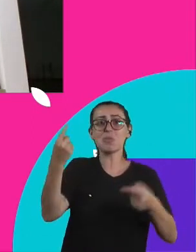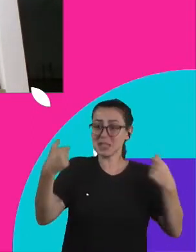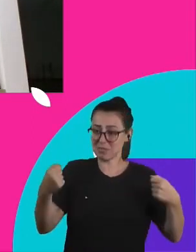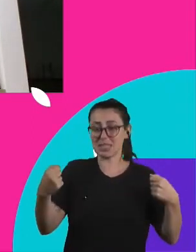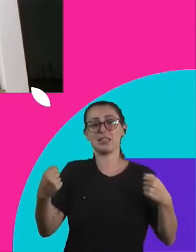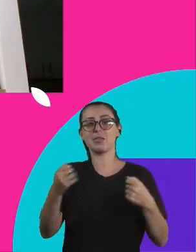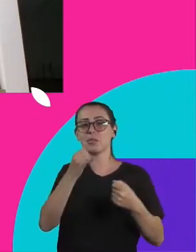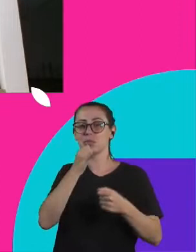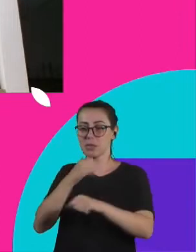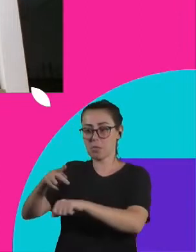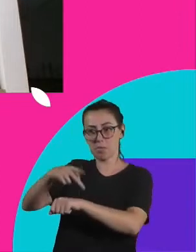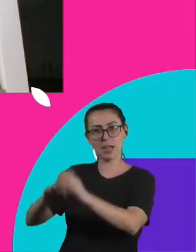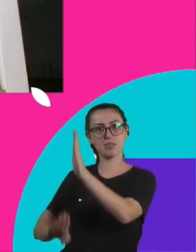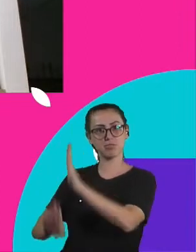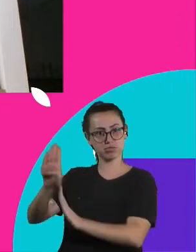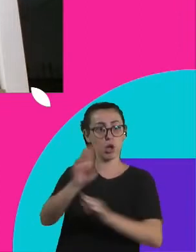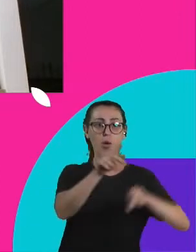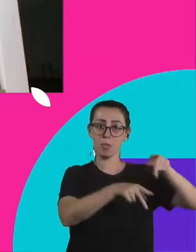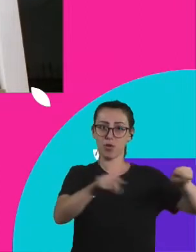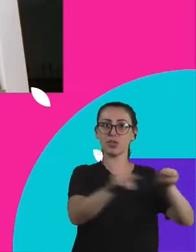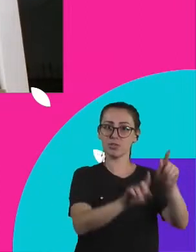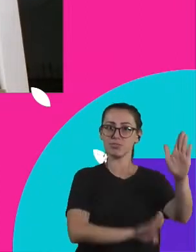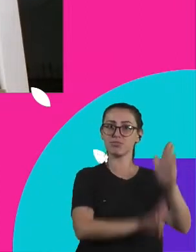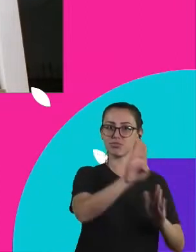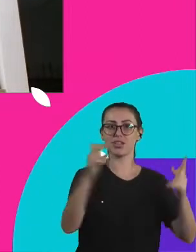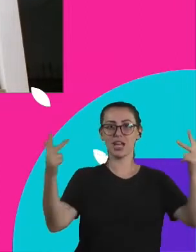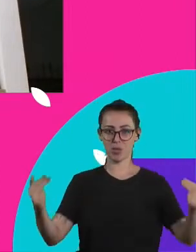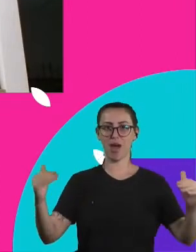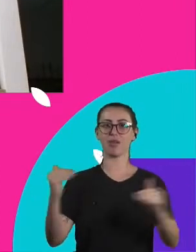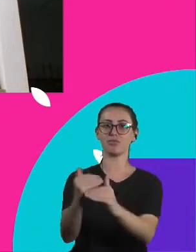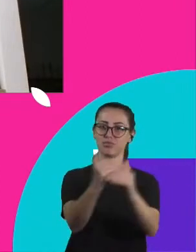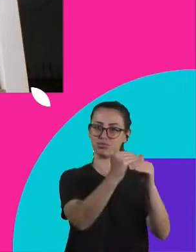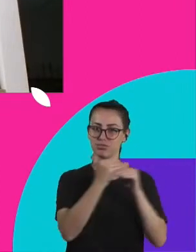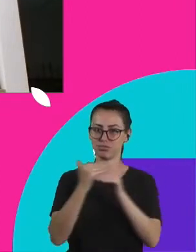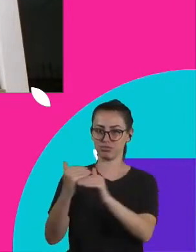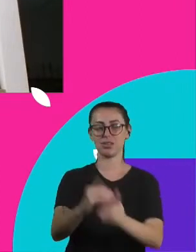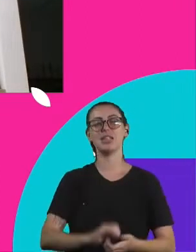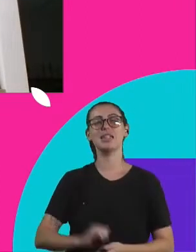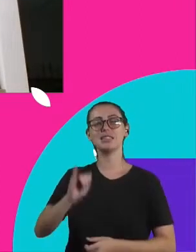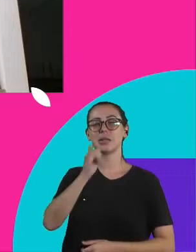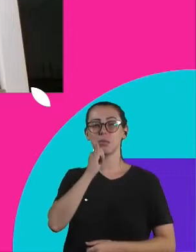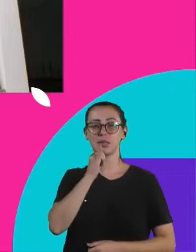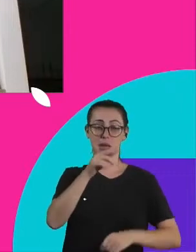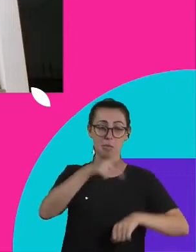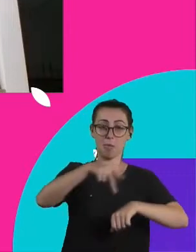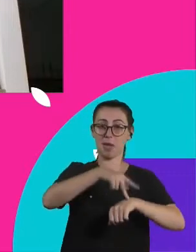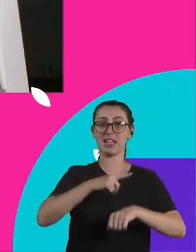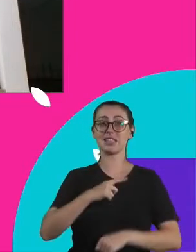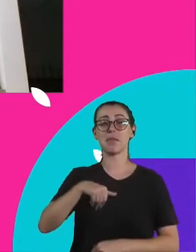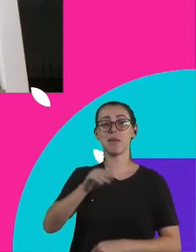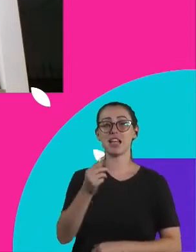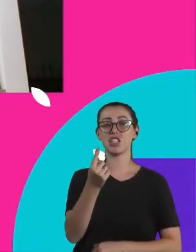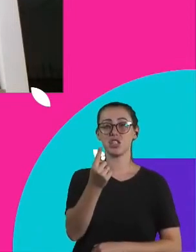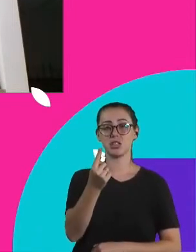acesso a boas universidades e etc. Quer dizer, se esse país tivesse esses mais de 100 milhões de negros também tendo acesso